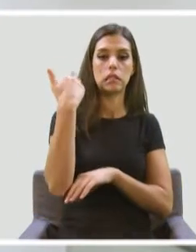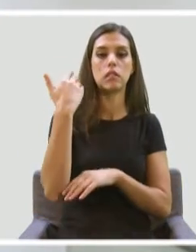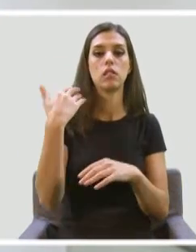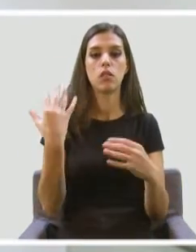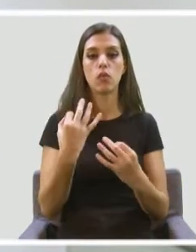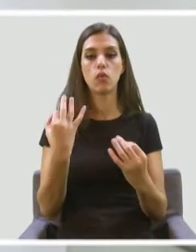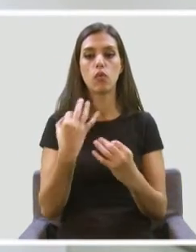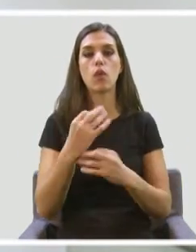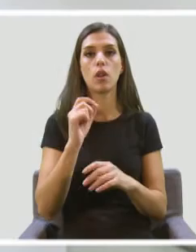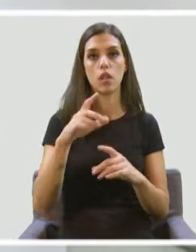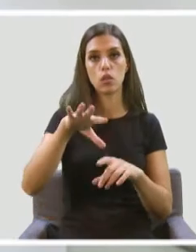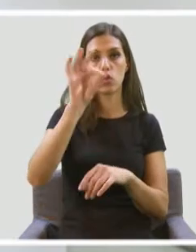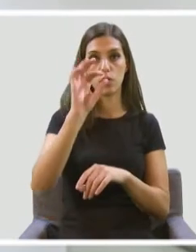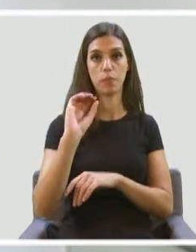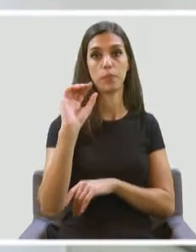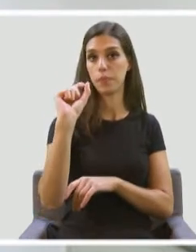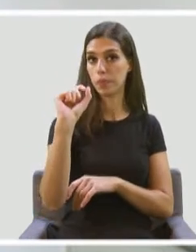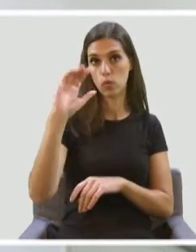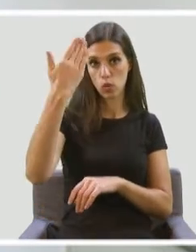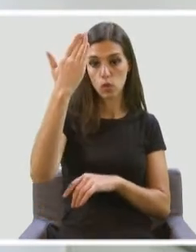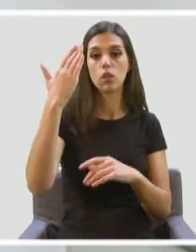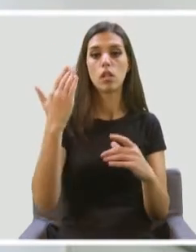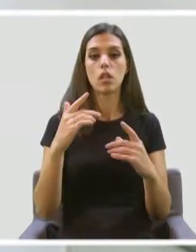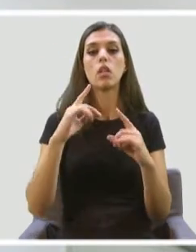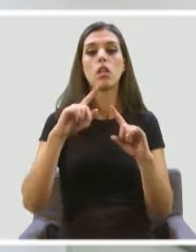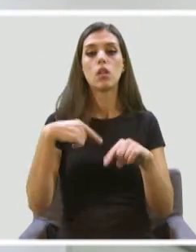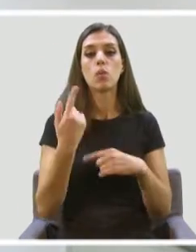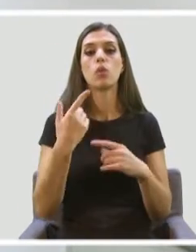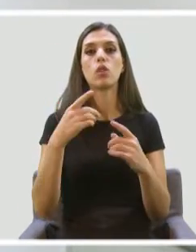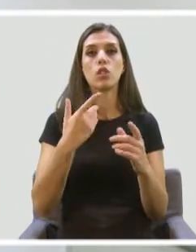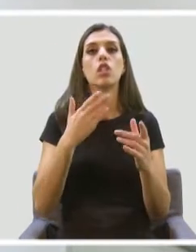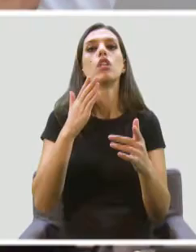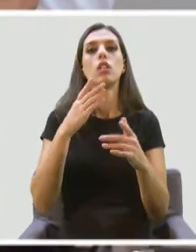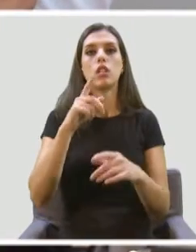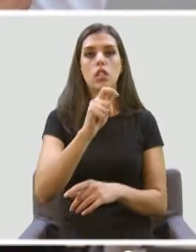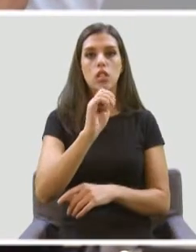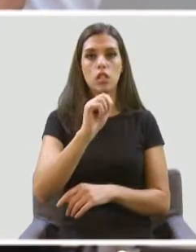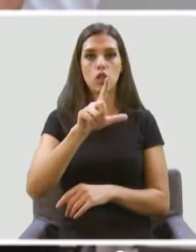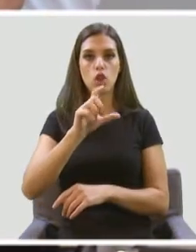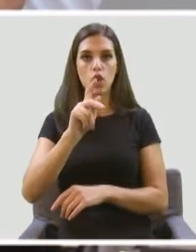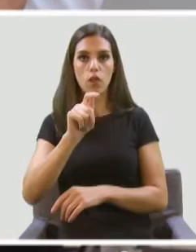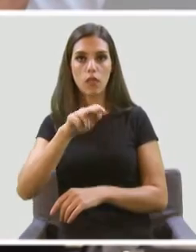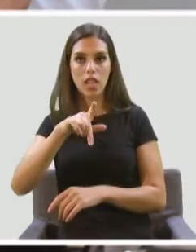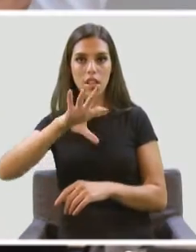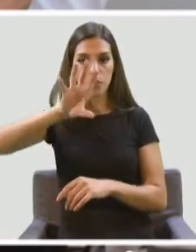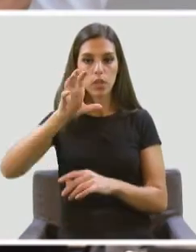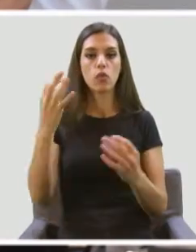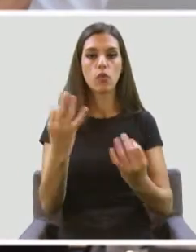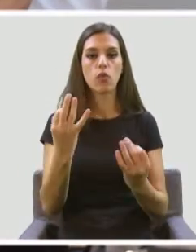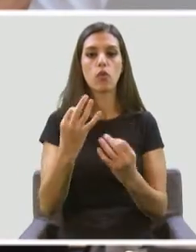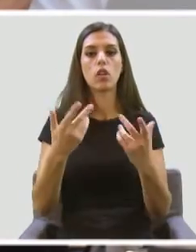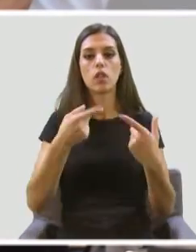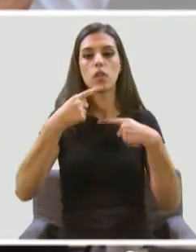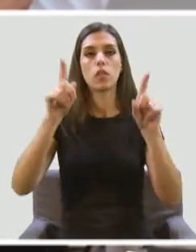at that time Lisbon was my first choice, but I didn't get in. I went to Slovenia, and now this time